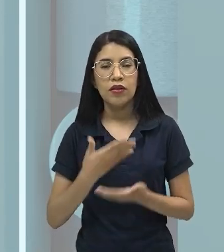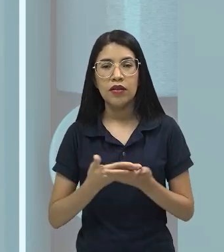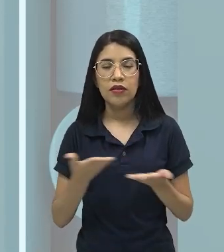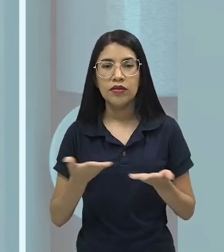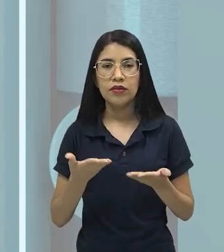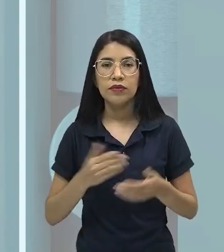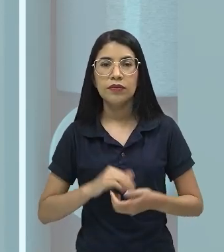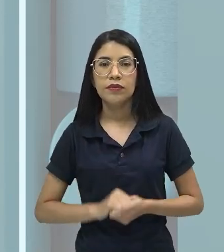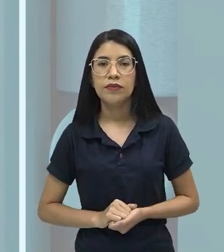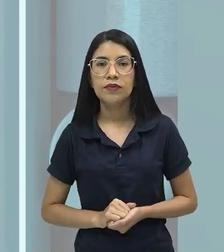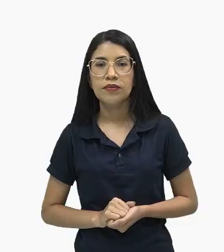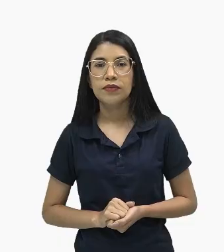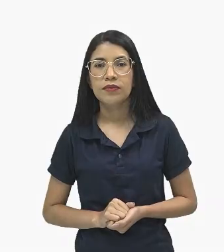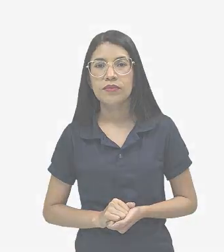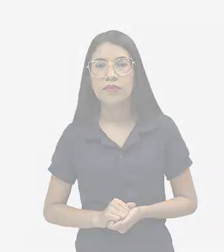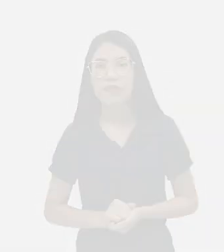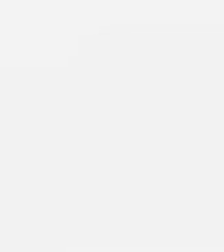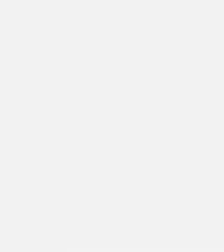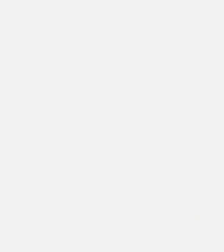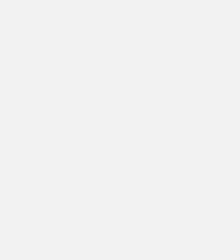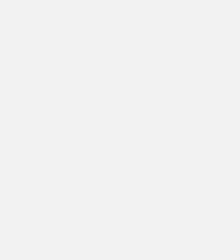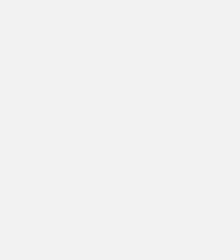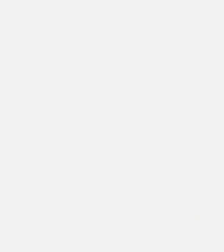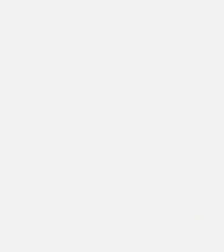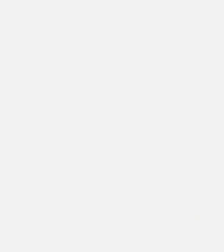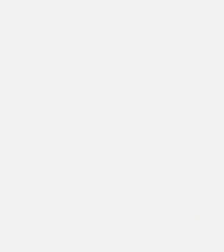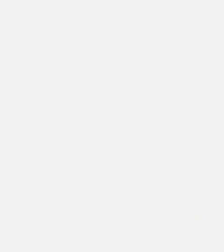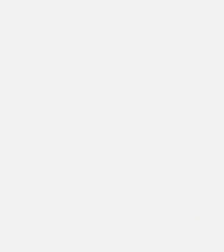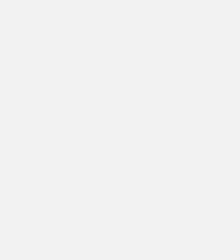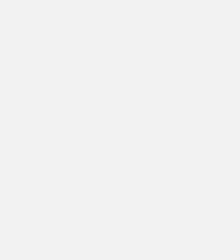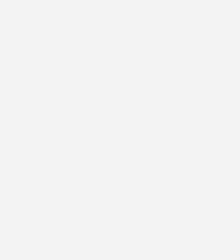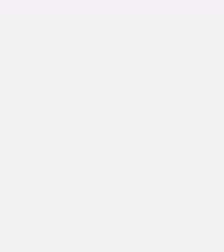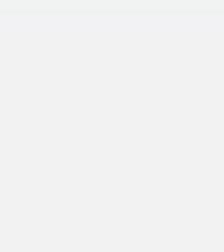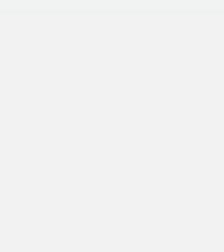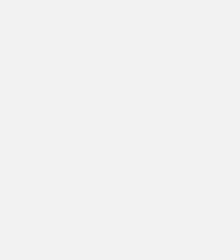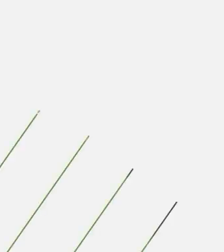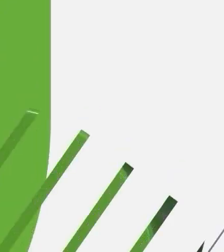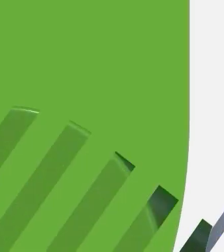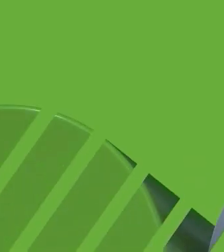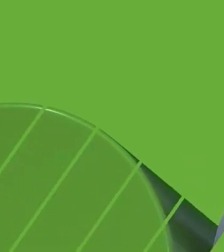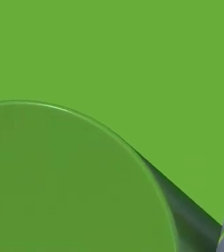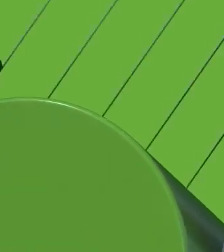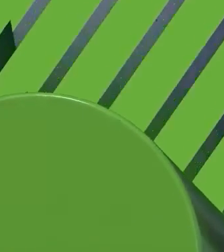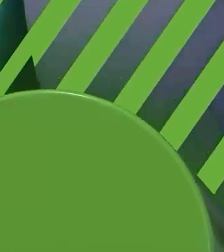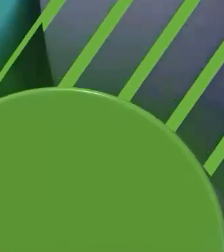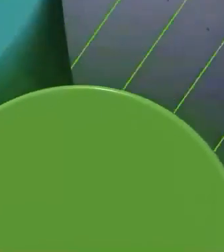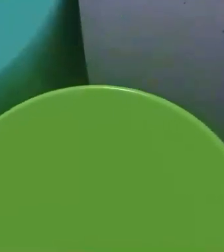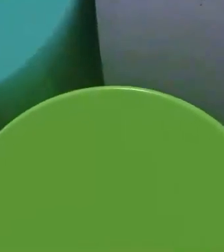aula de hoje.